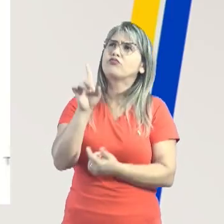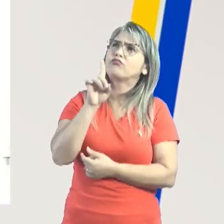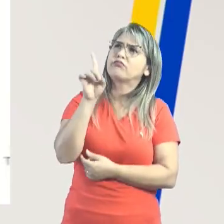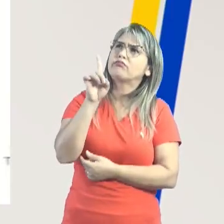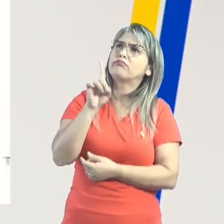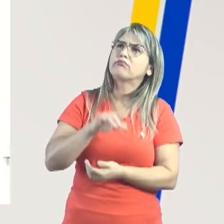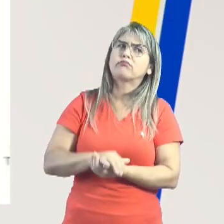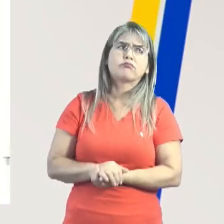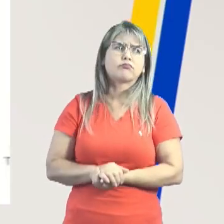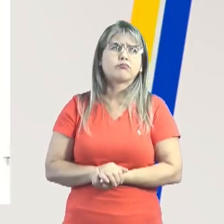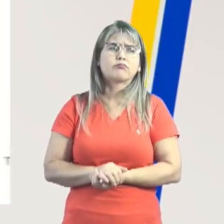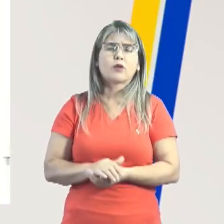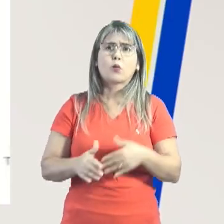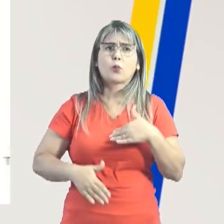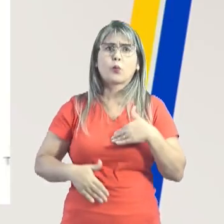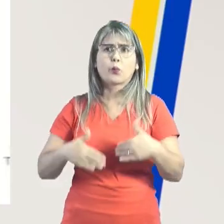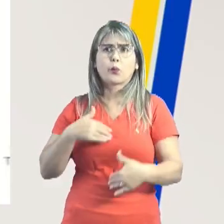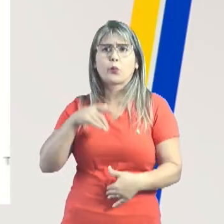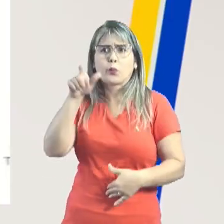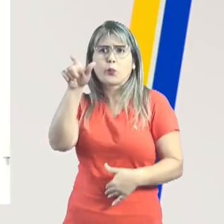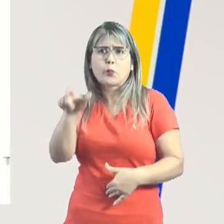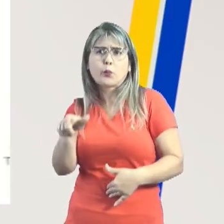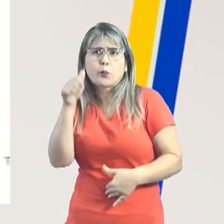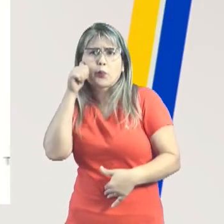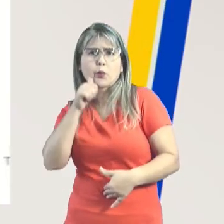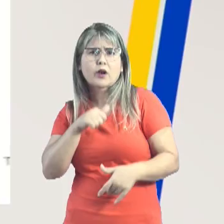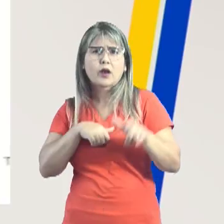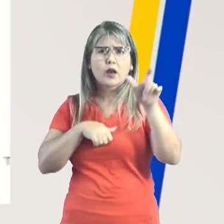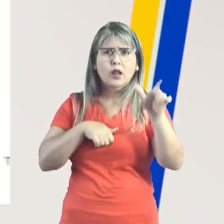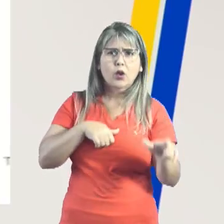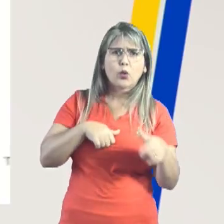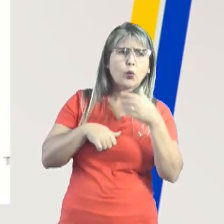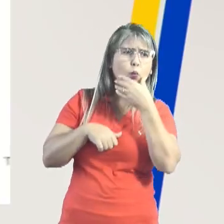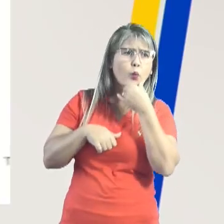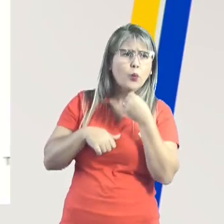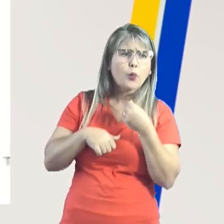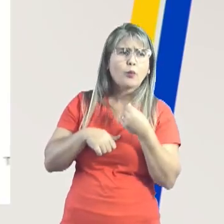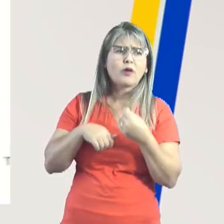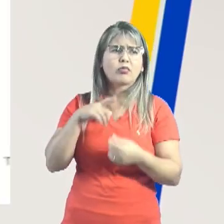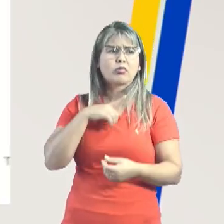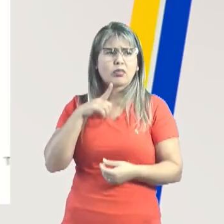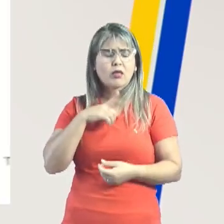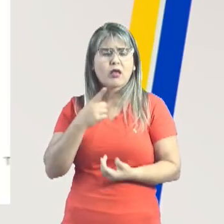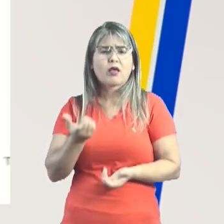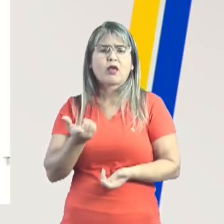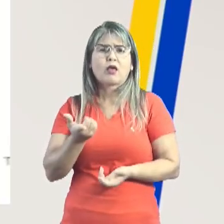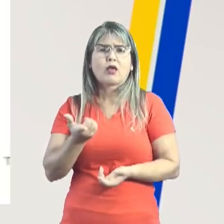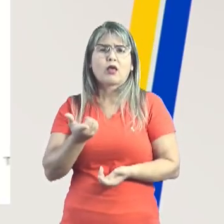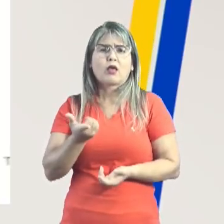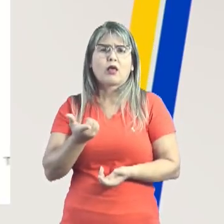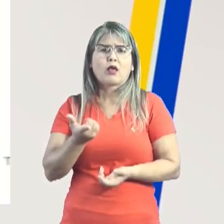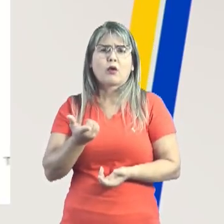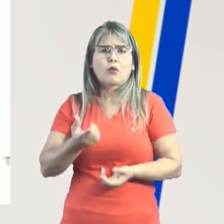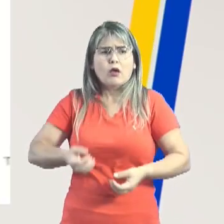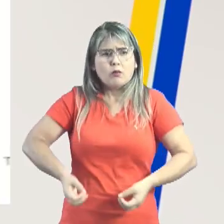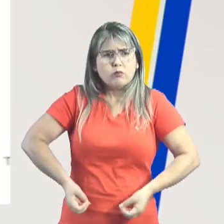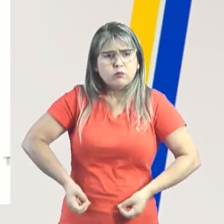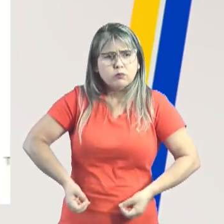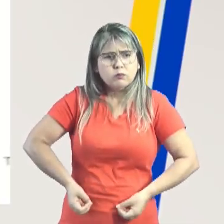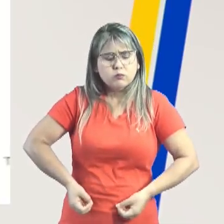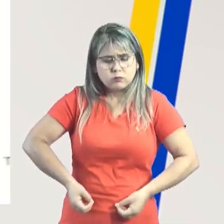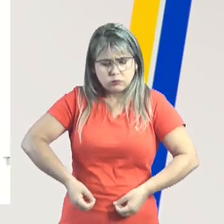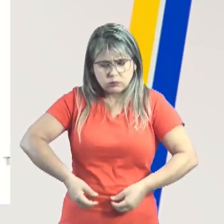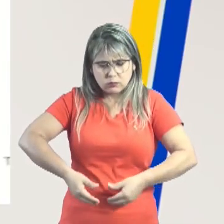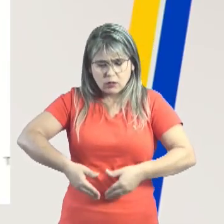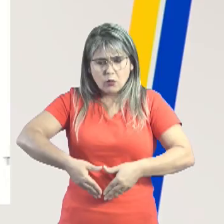e as gônadas masculina e feminina. Testículos e ovários também fazem parte do